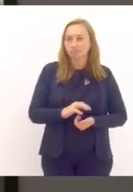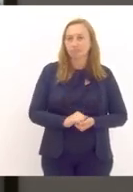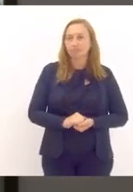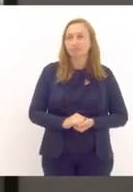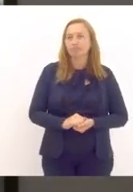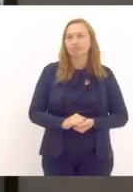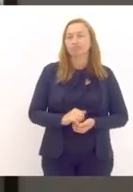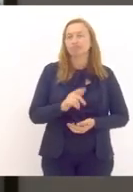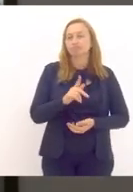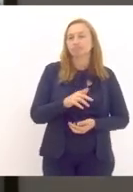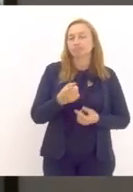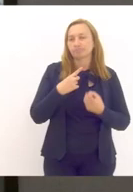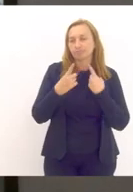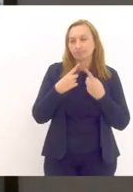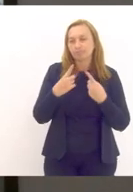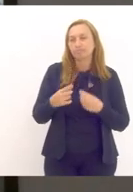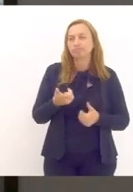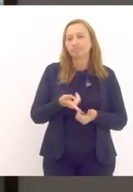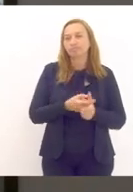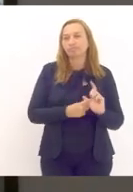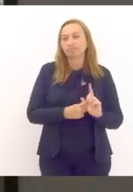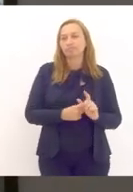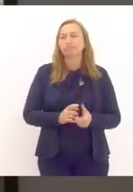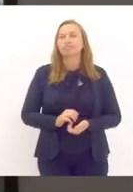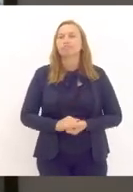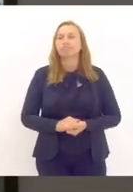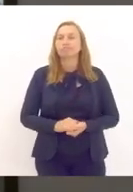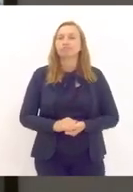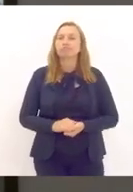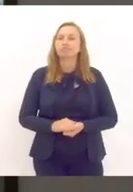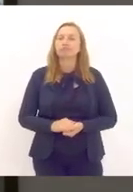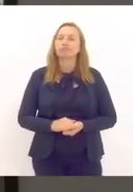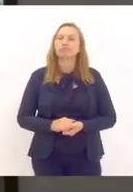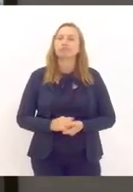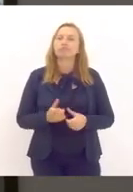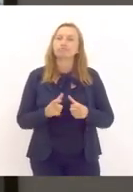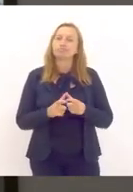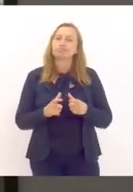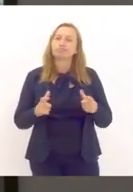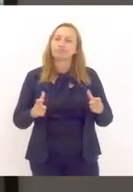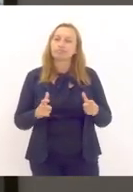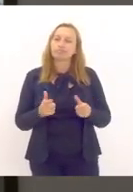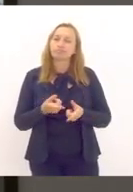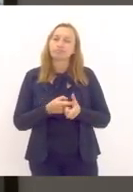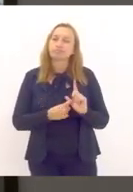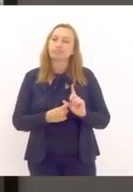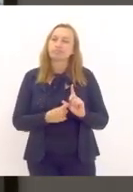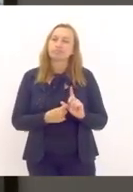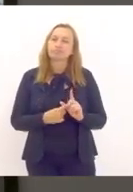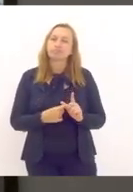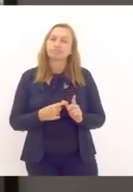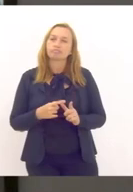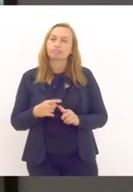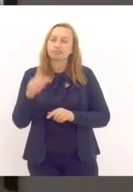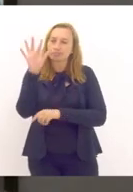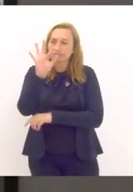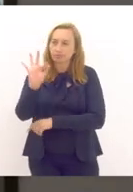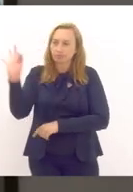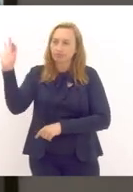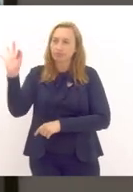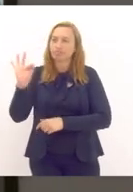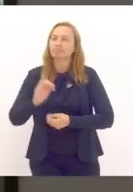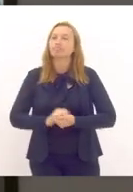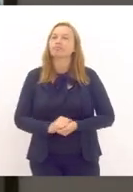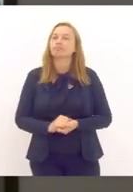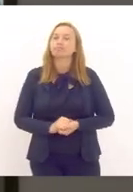aqui diversas discussões sobre dívida, a maior parte da dívida é com a União.